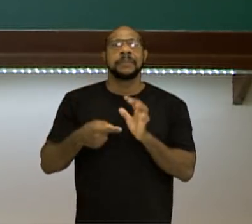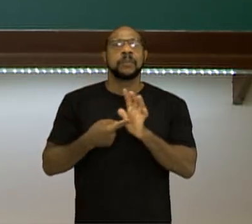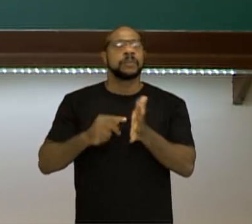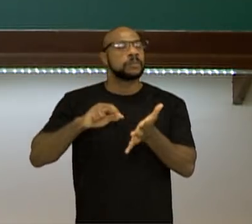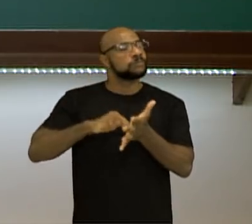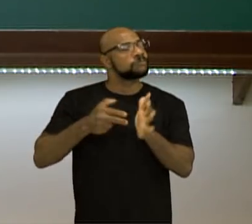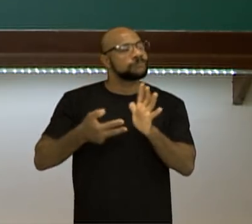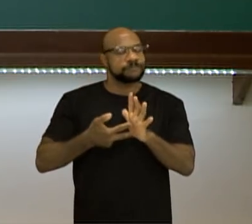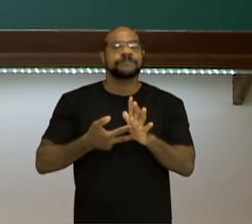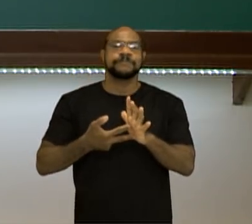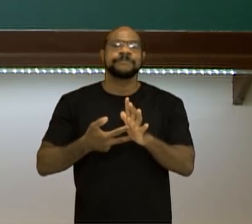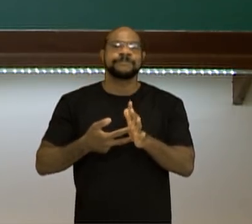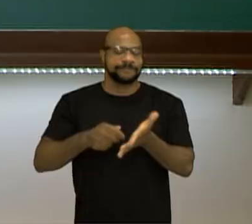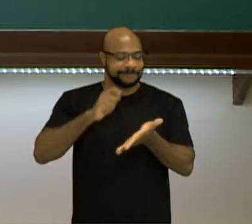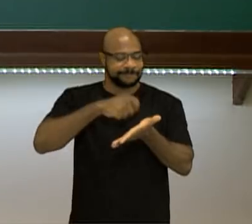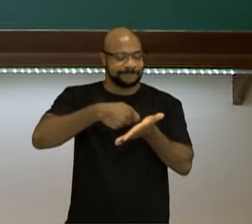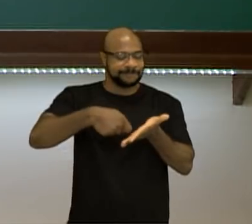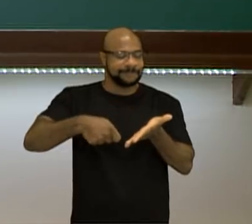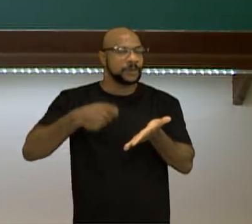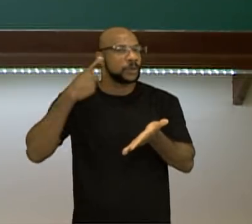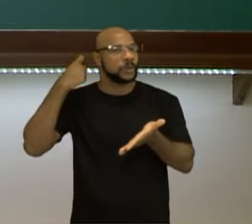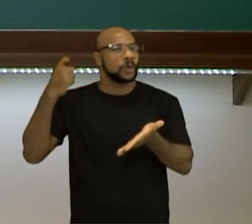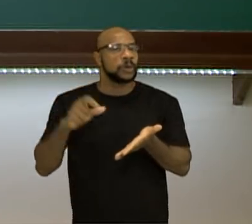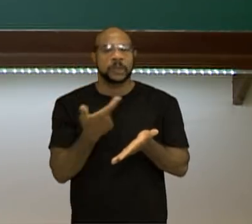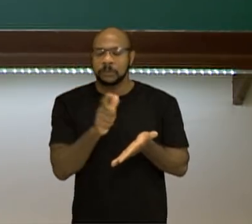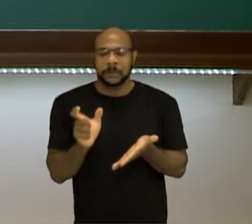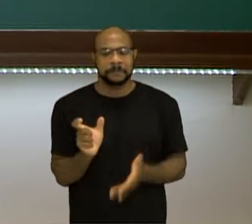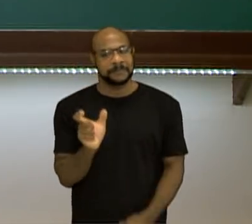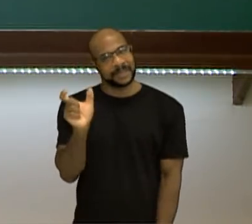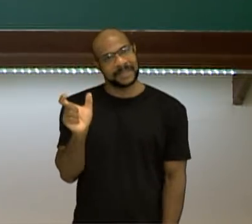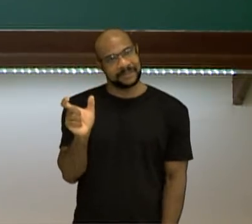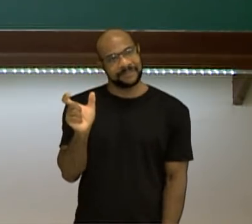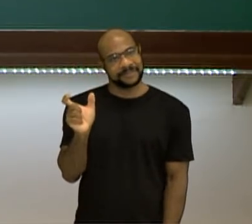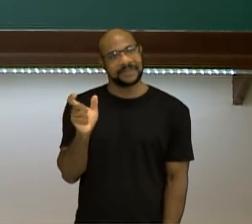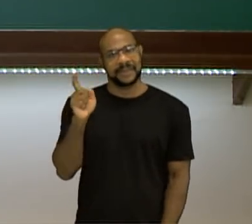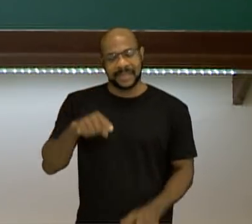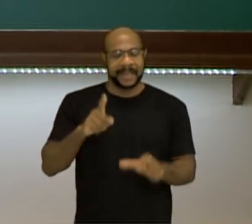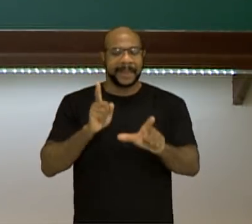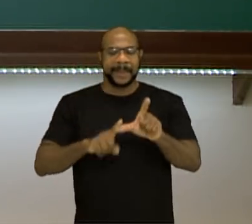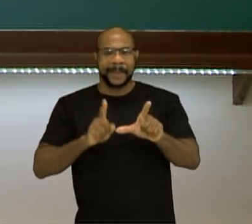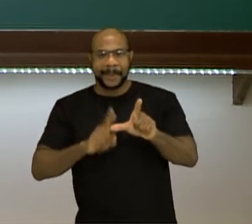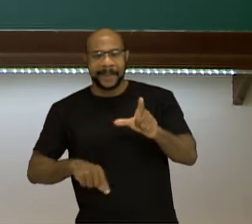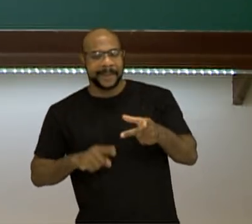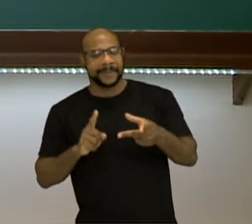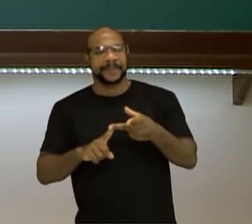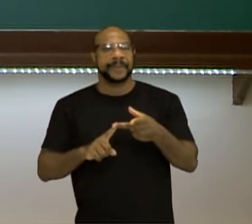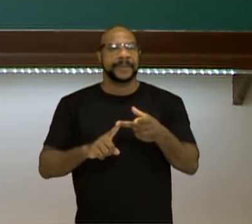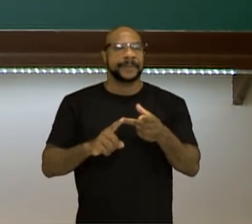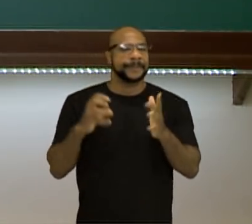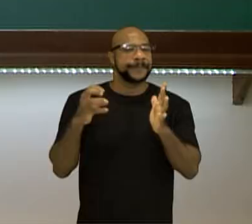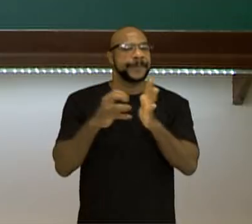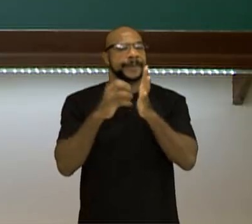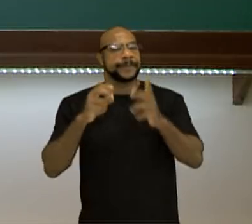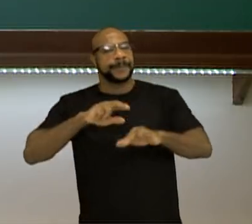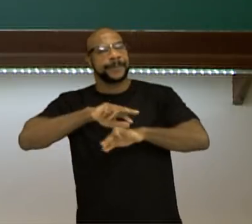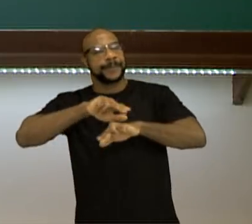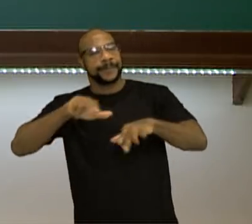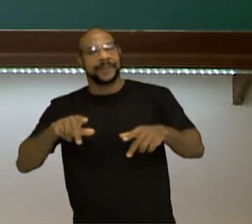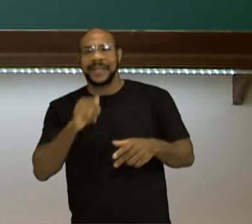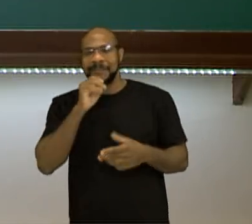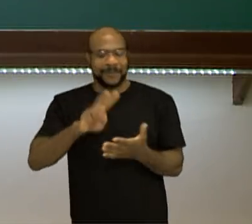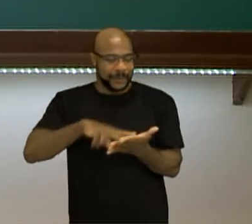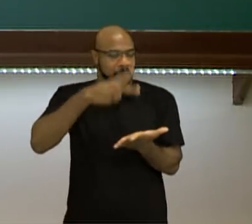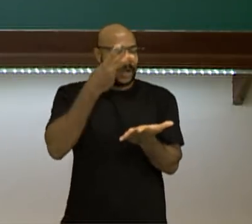não tem palavras. Então, são letras, são símbolos que você usa, né, quando alguém cai,